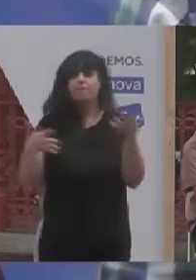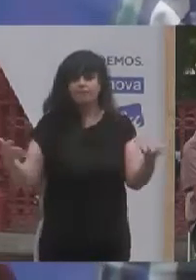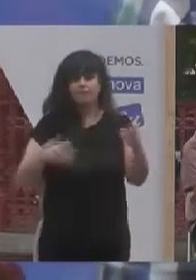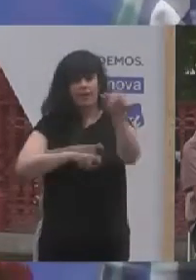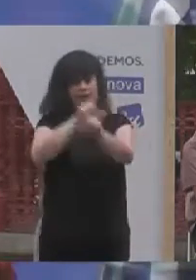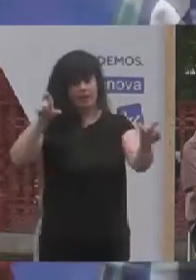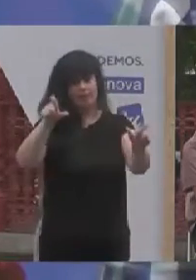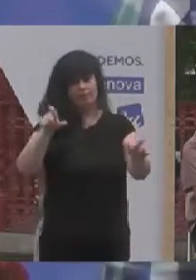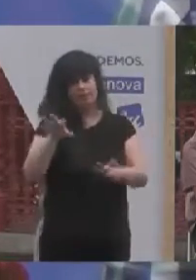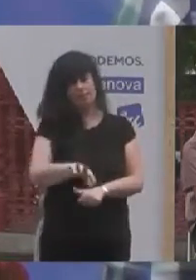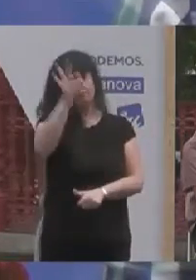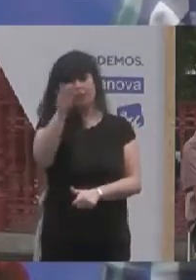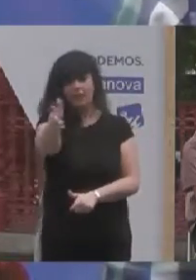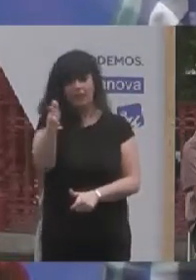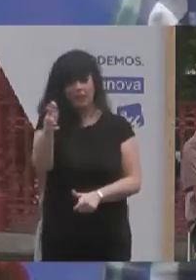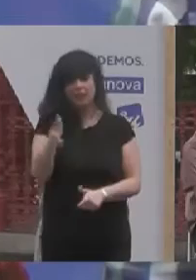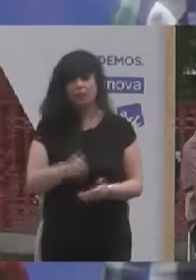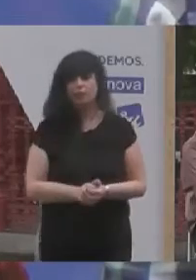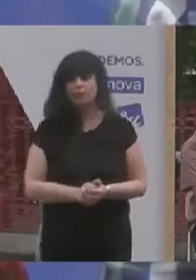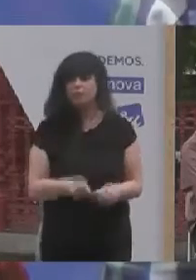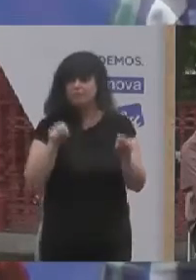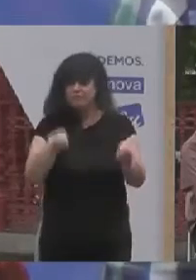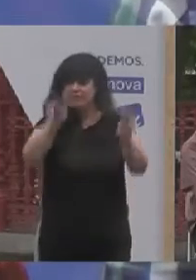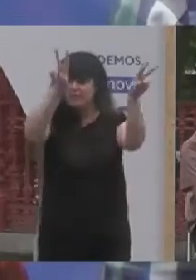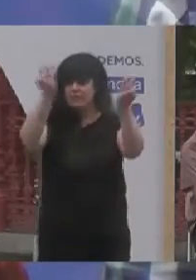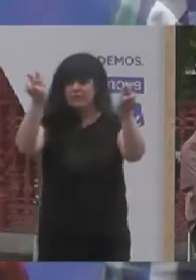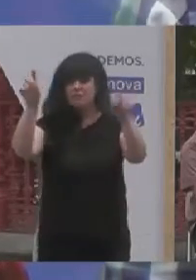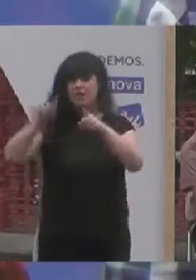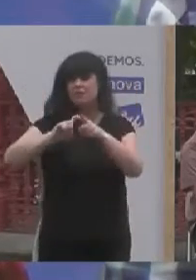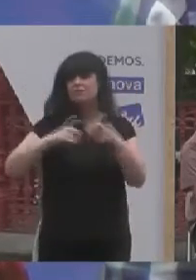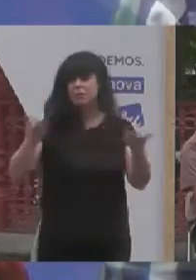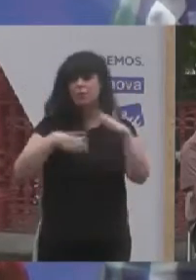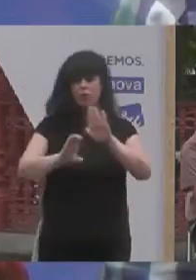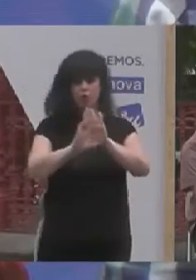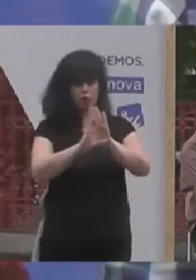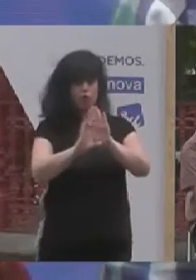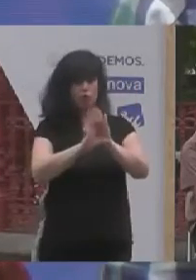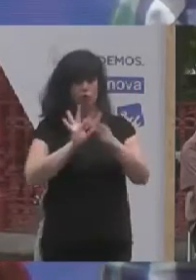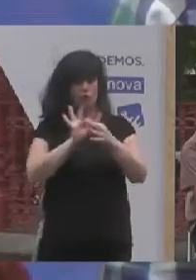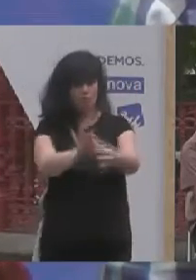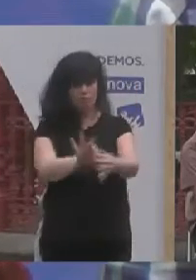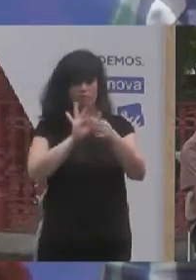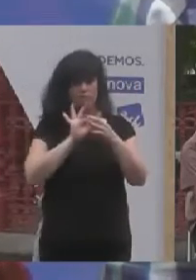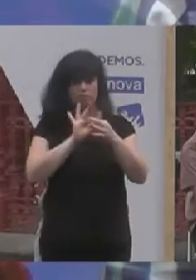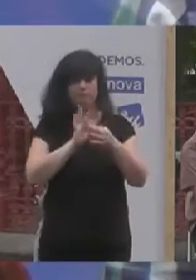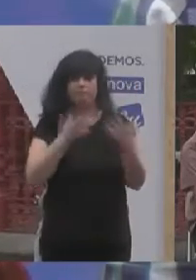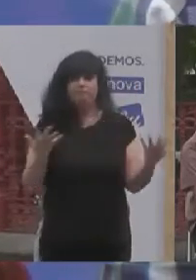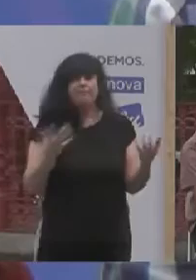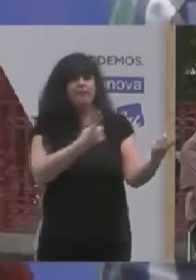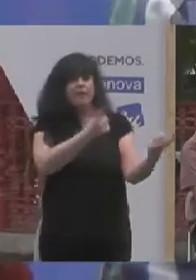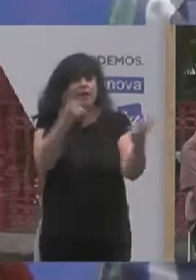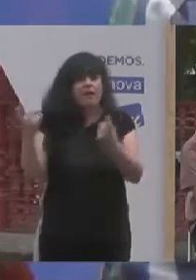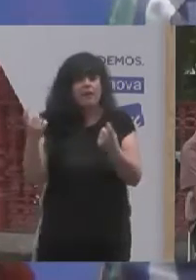dos povos. Son temas de carácter constitucional para as canles é precisa a maioría